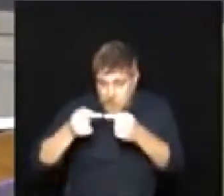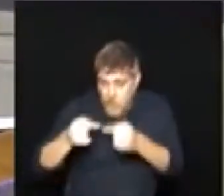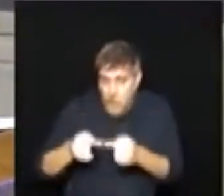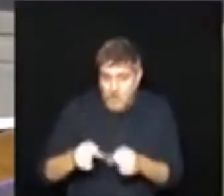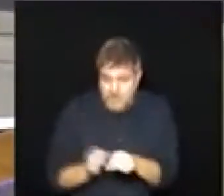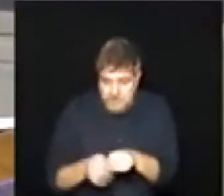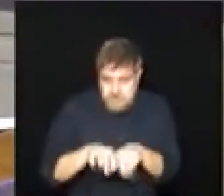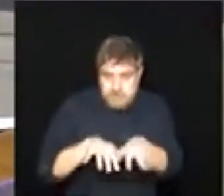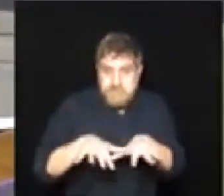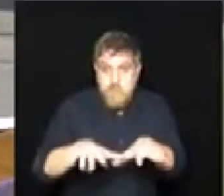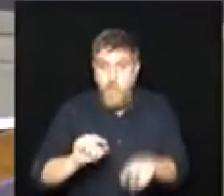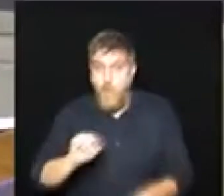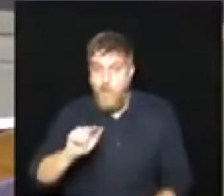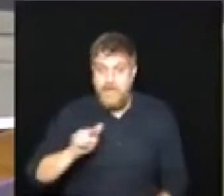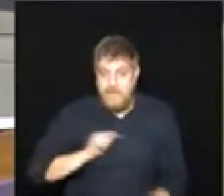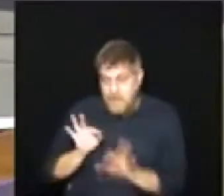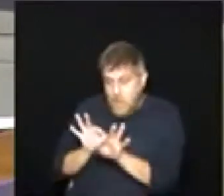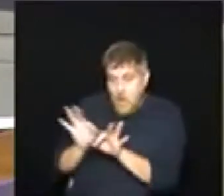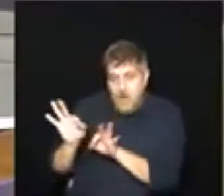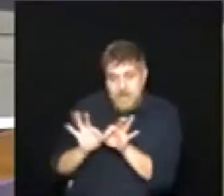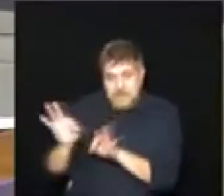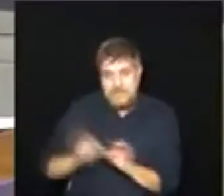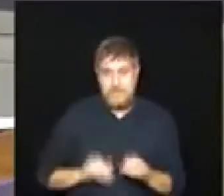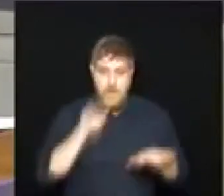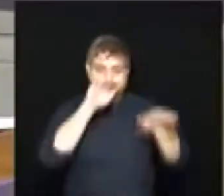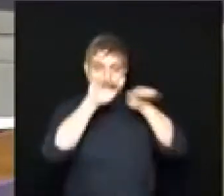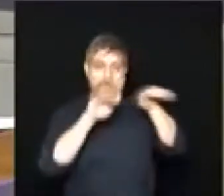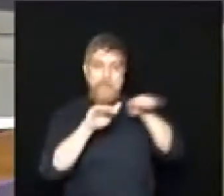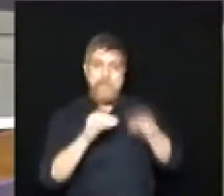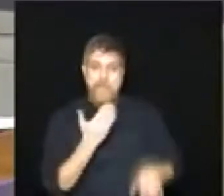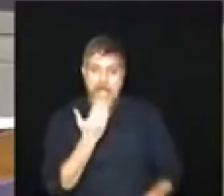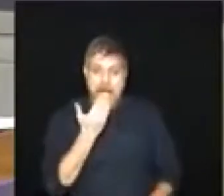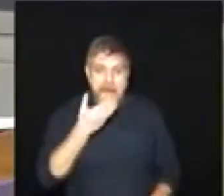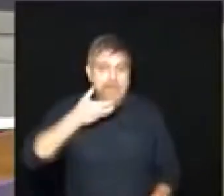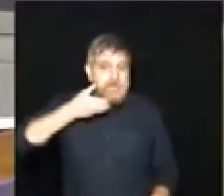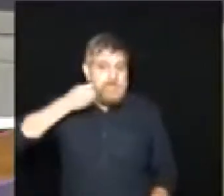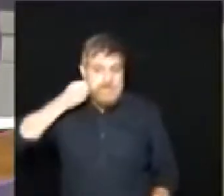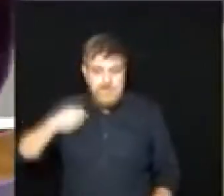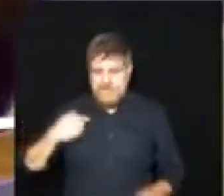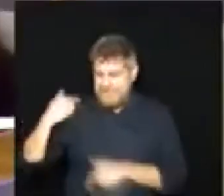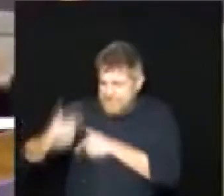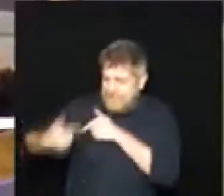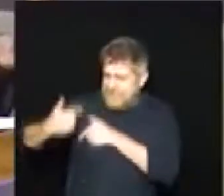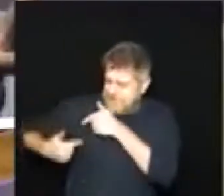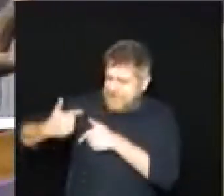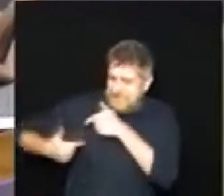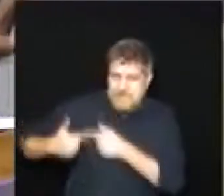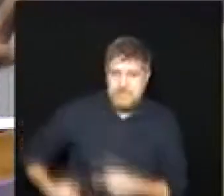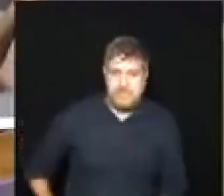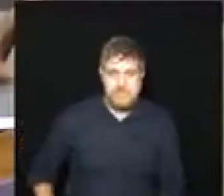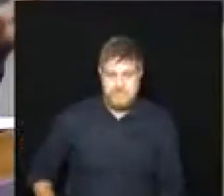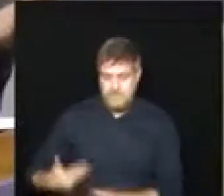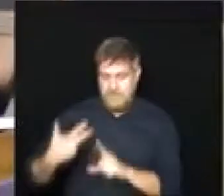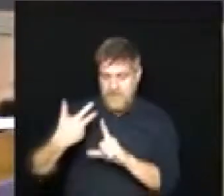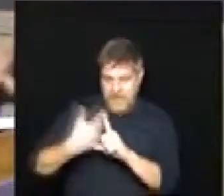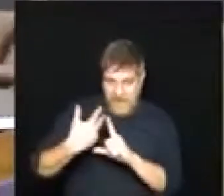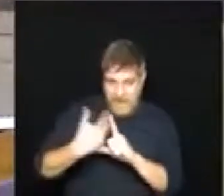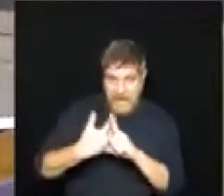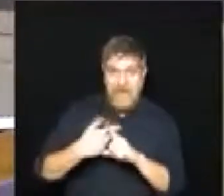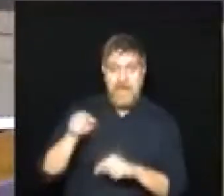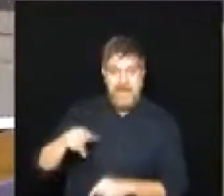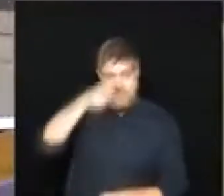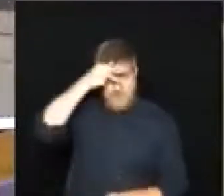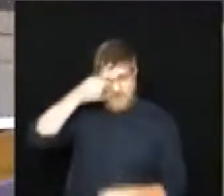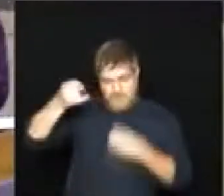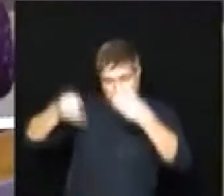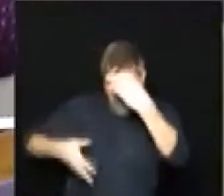essa pandemia, é a modernização do Banco de Alimentos. Nós vimos trabalhando muito, em cada live o prefeito tem falado da nossa atividade